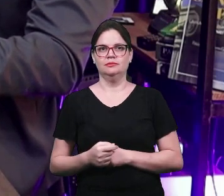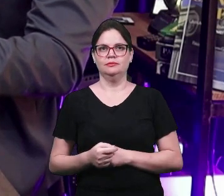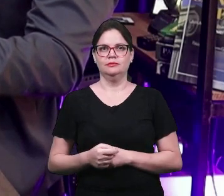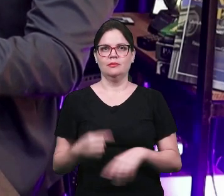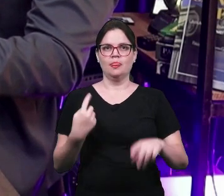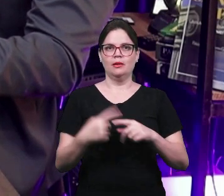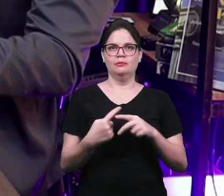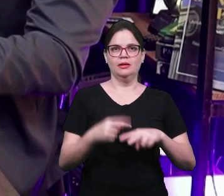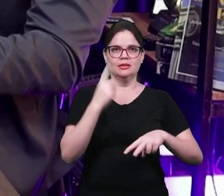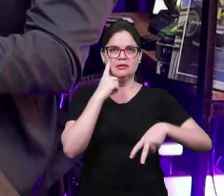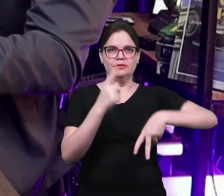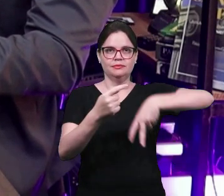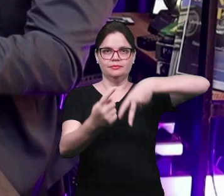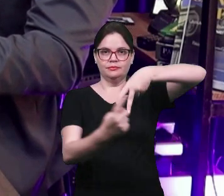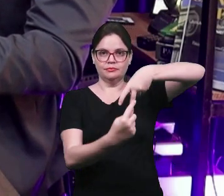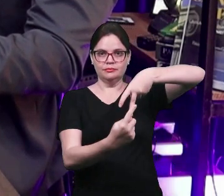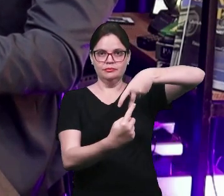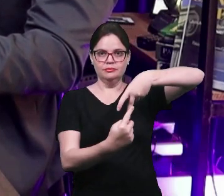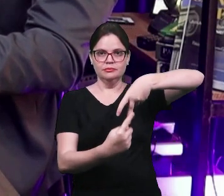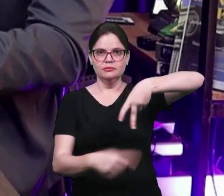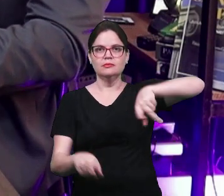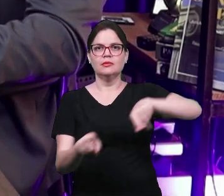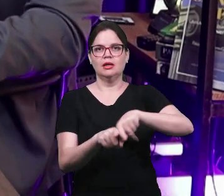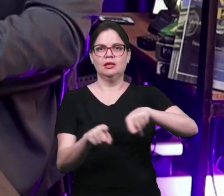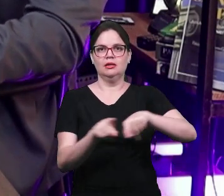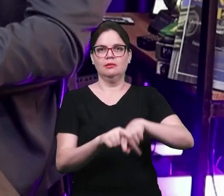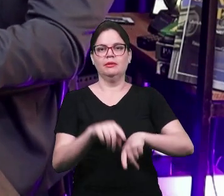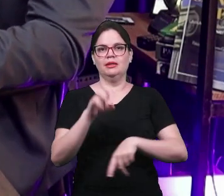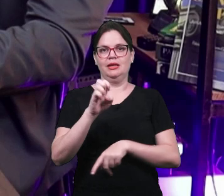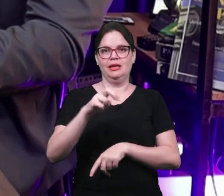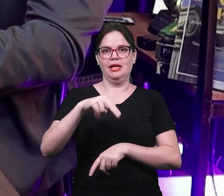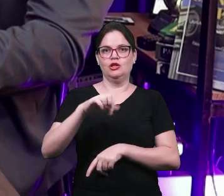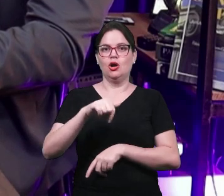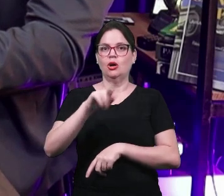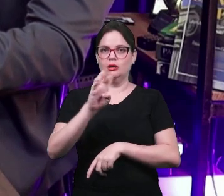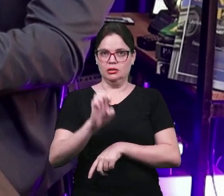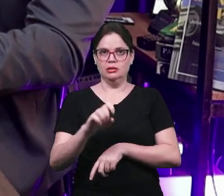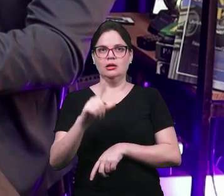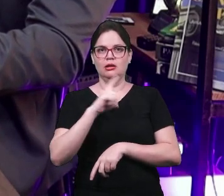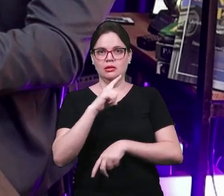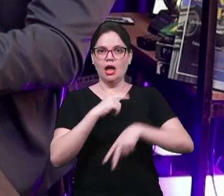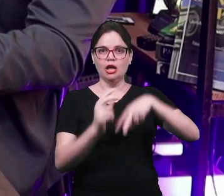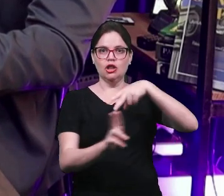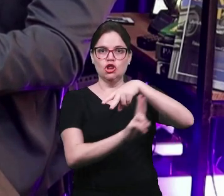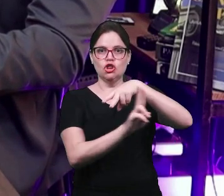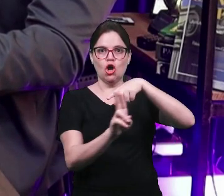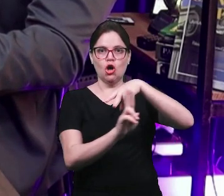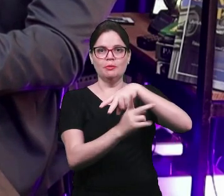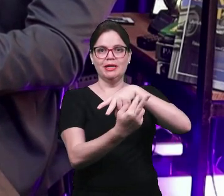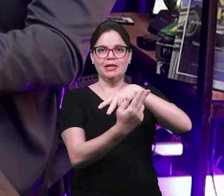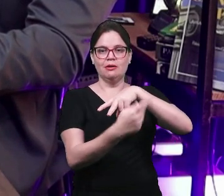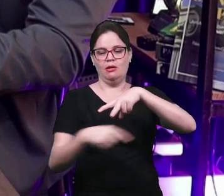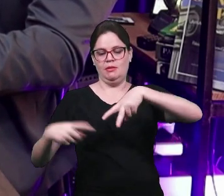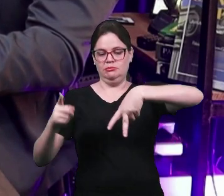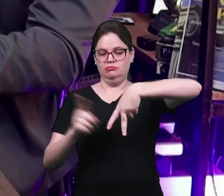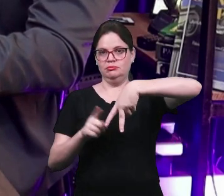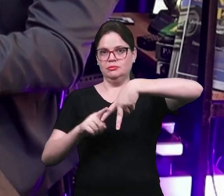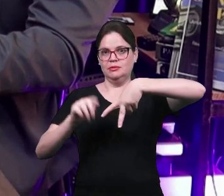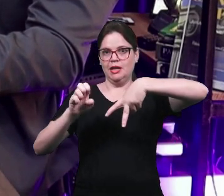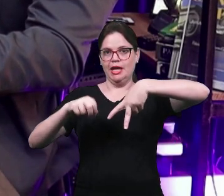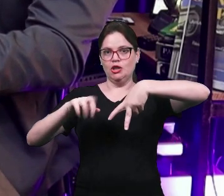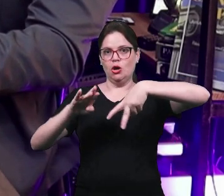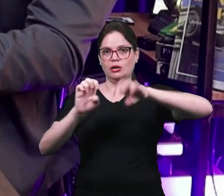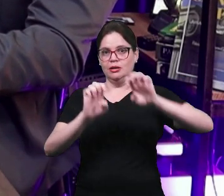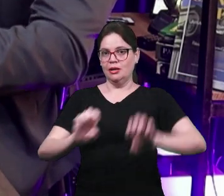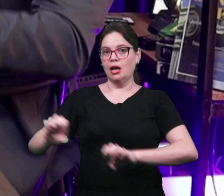Enoque aqui. Sim. Mas esse Enoque aqui, ele não andou com Deus. Na realidade, Caim, ele funda uma